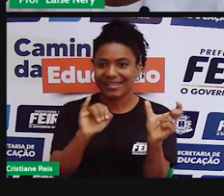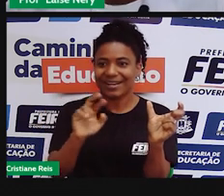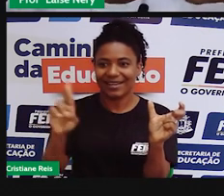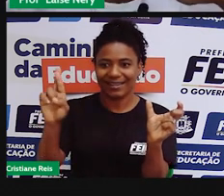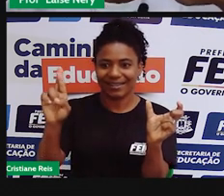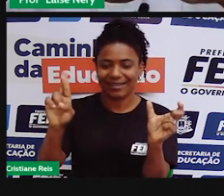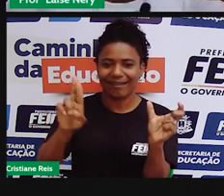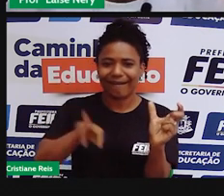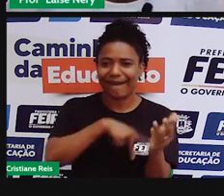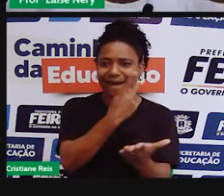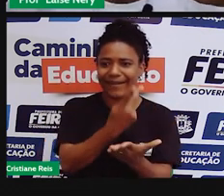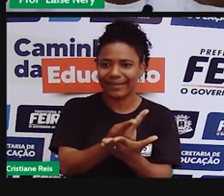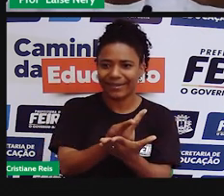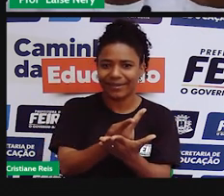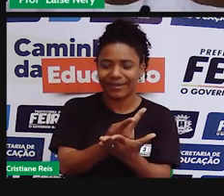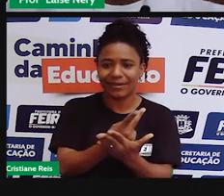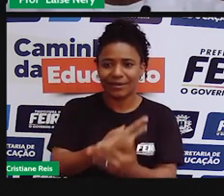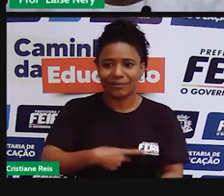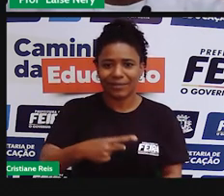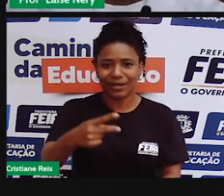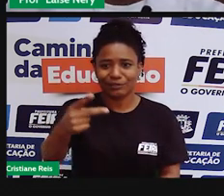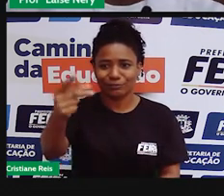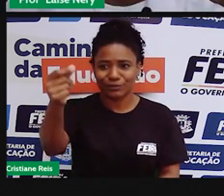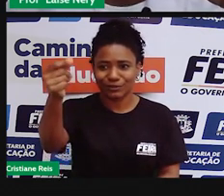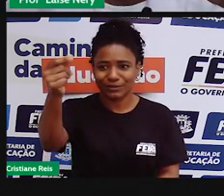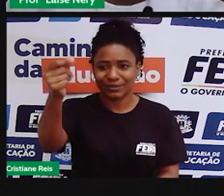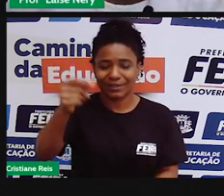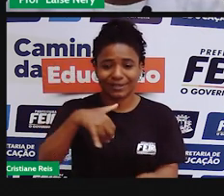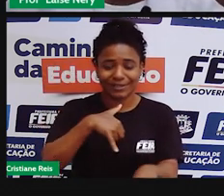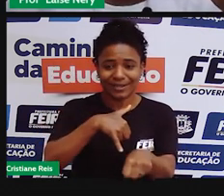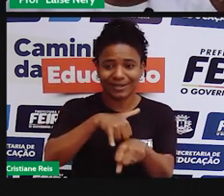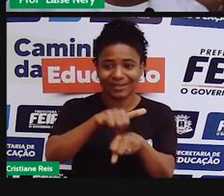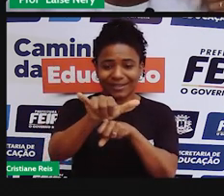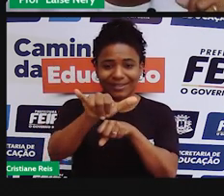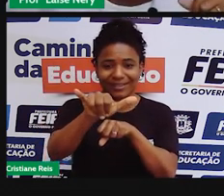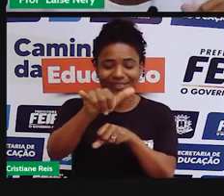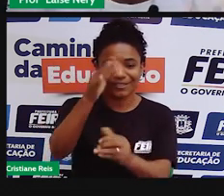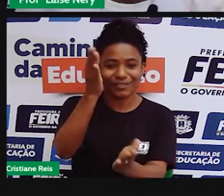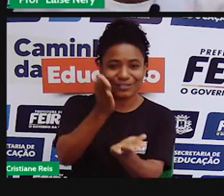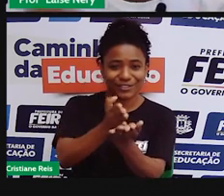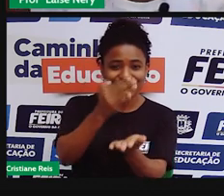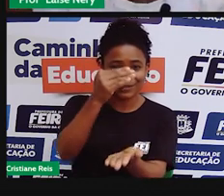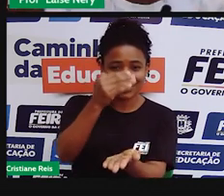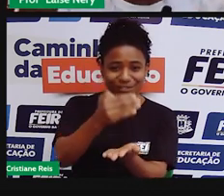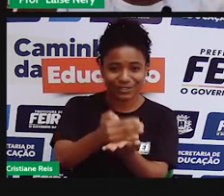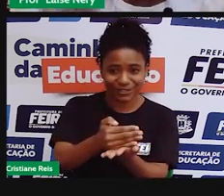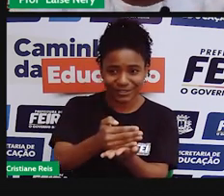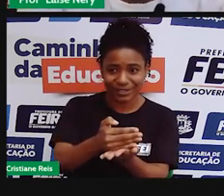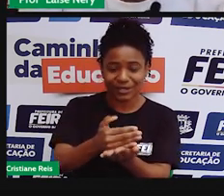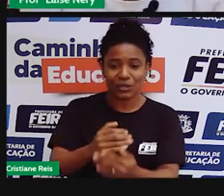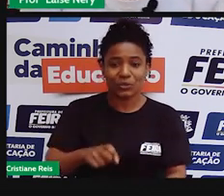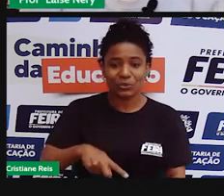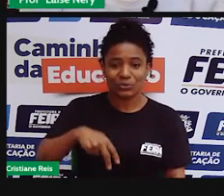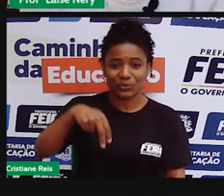cair partir para ir dividir subir